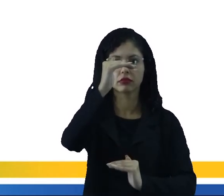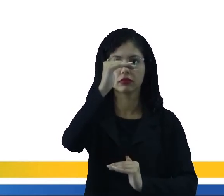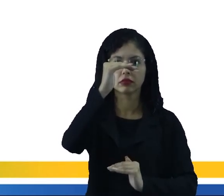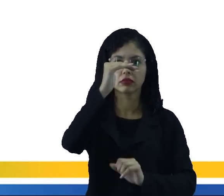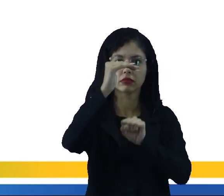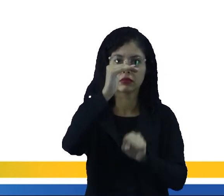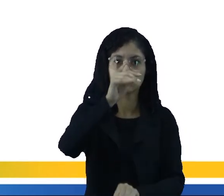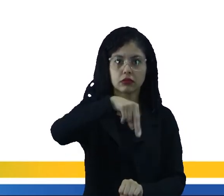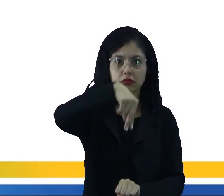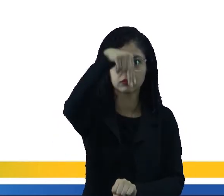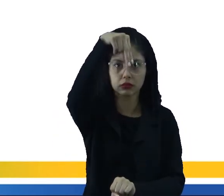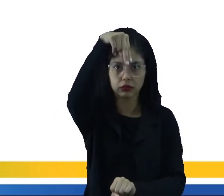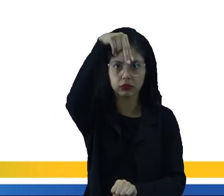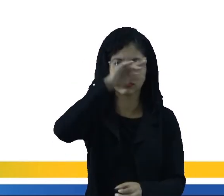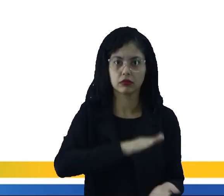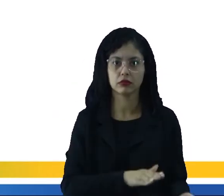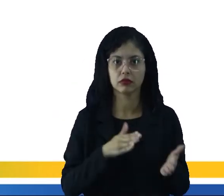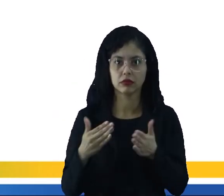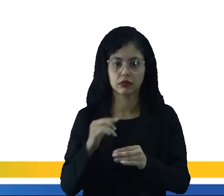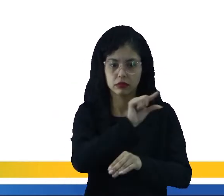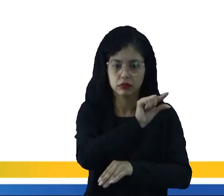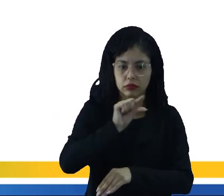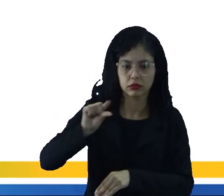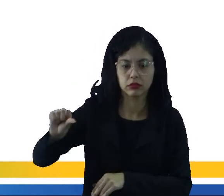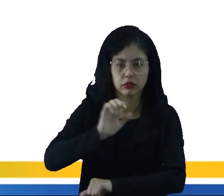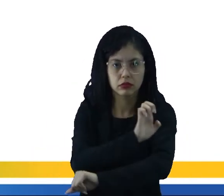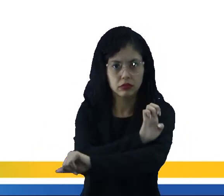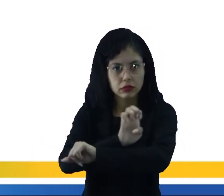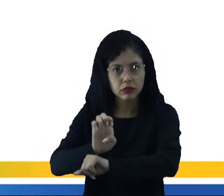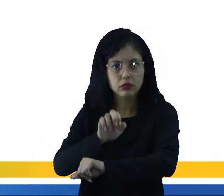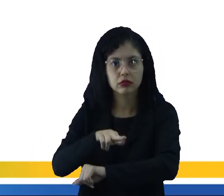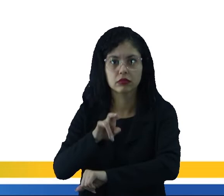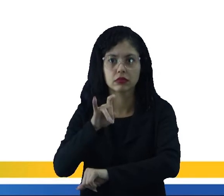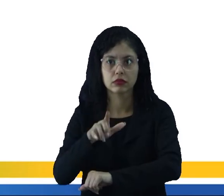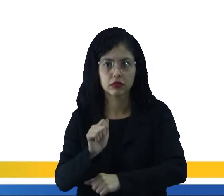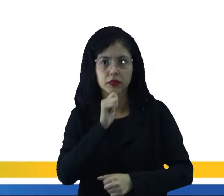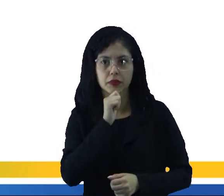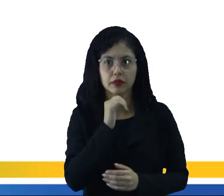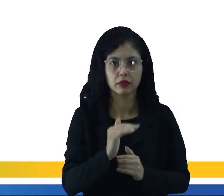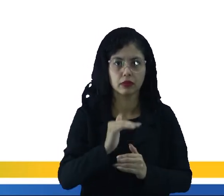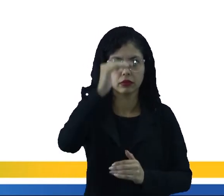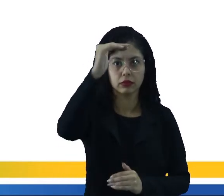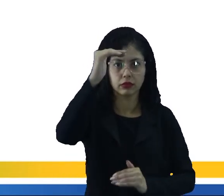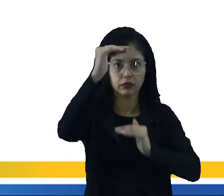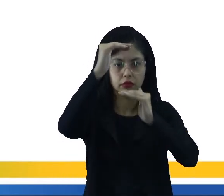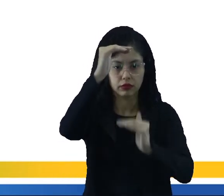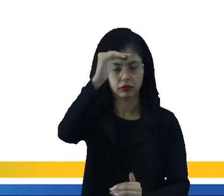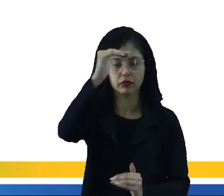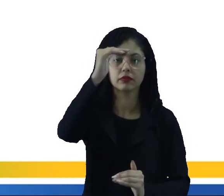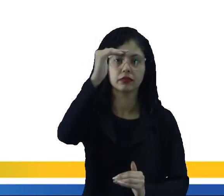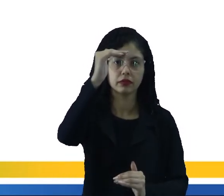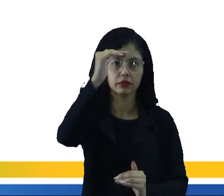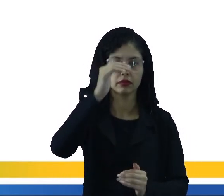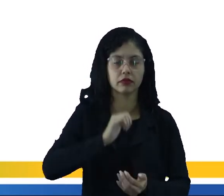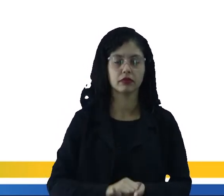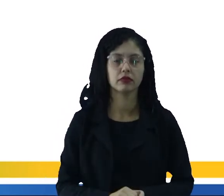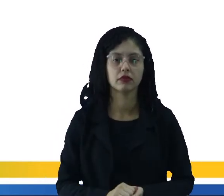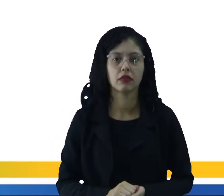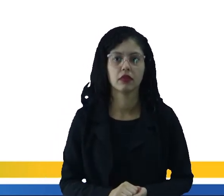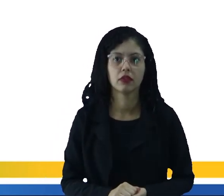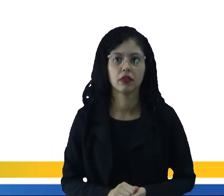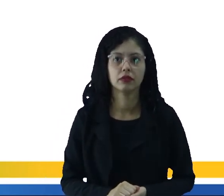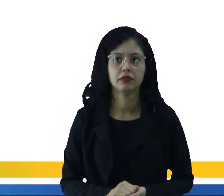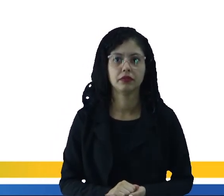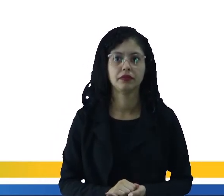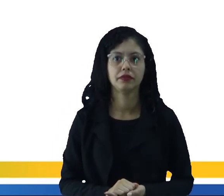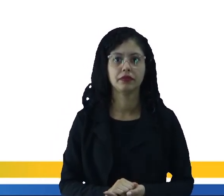sul. A partir da linha do Equador eu tenho minha latitude norte, tudo para cima, em direção